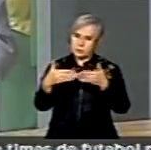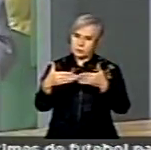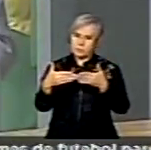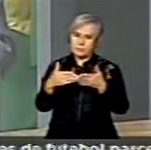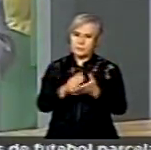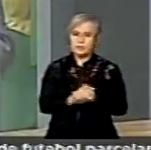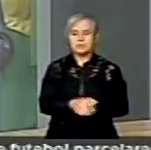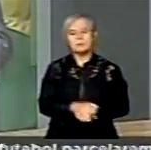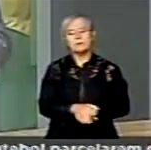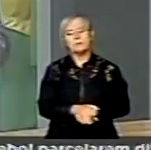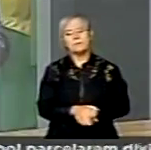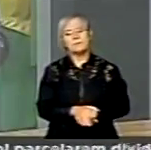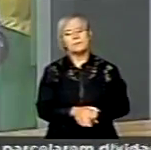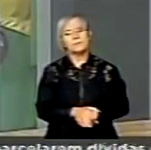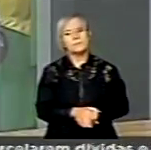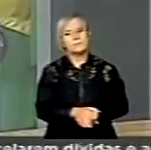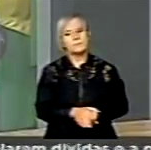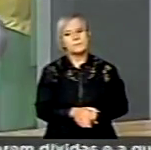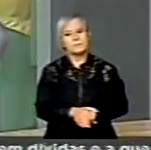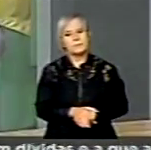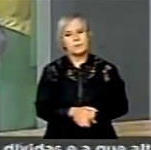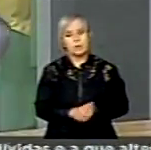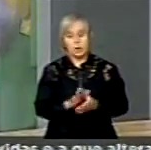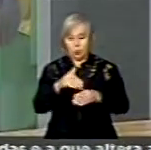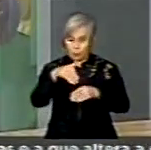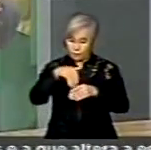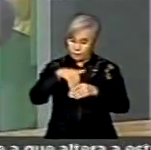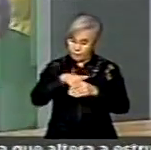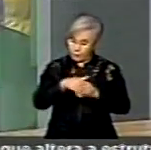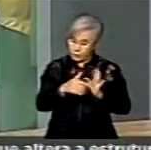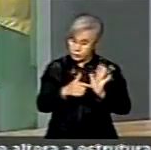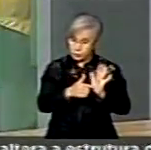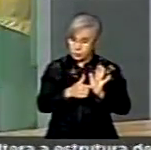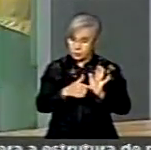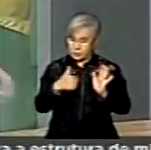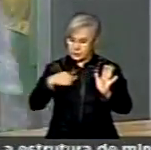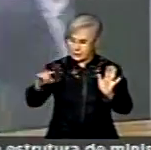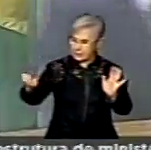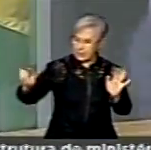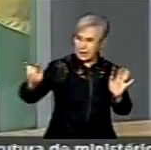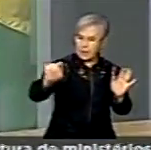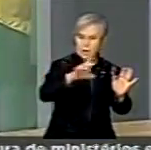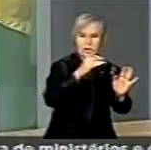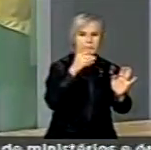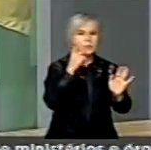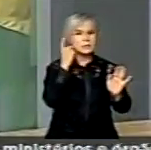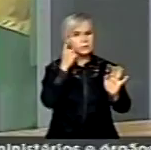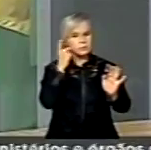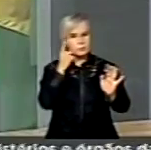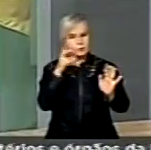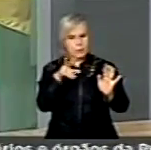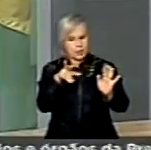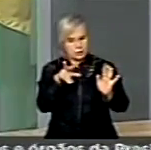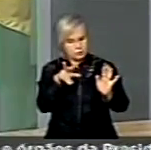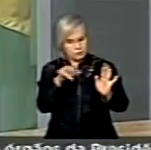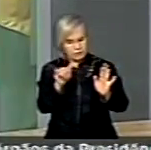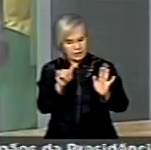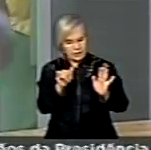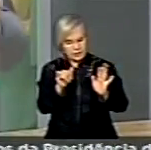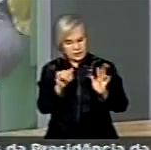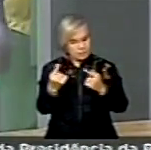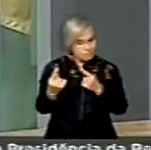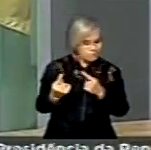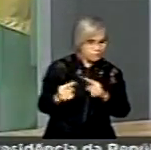dessa justificativa, para que o voto que cada deputado será estimulado, será